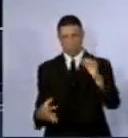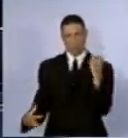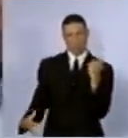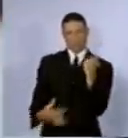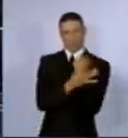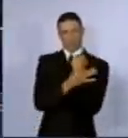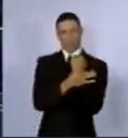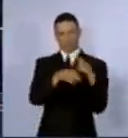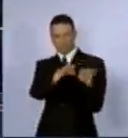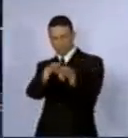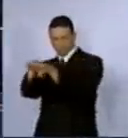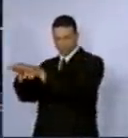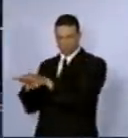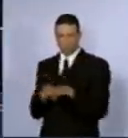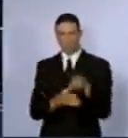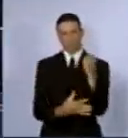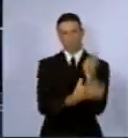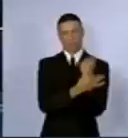segurança,